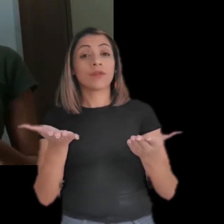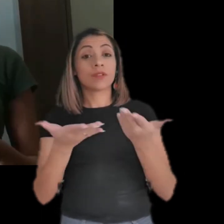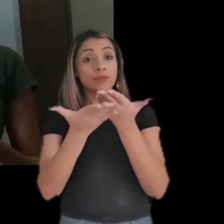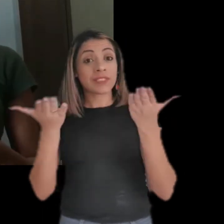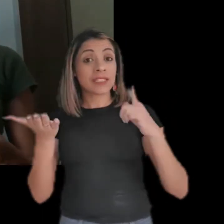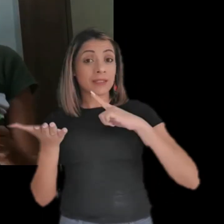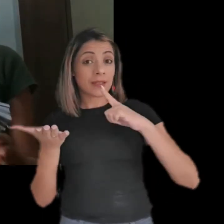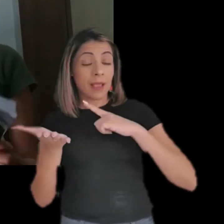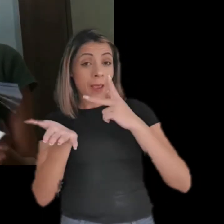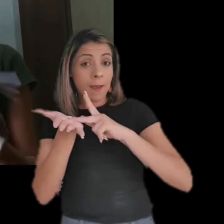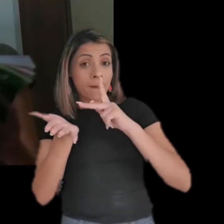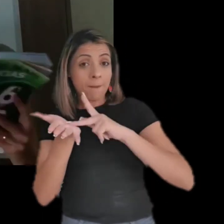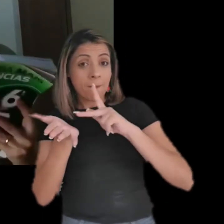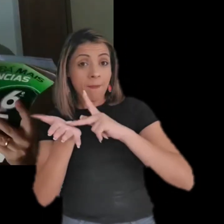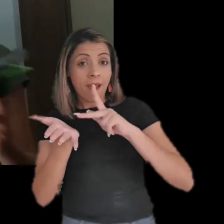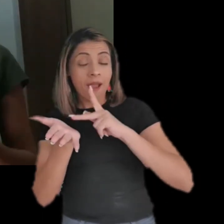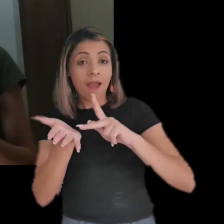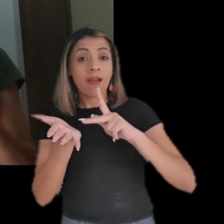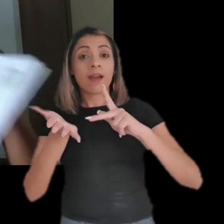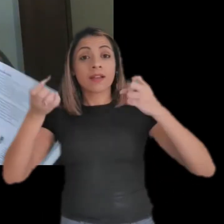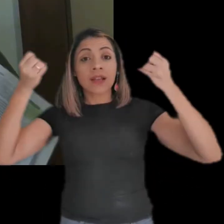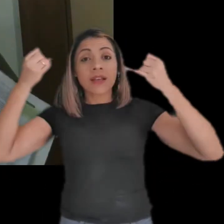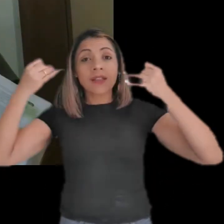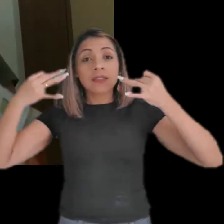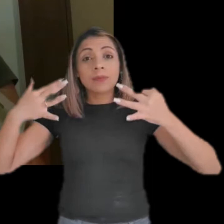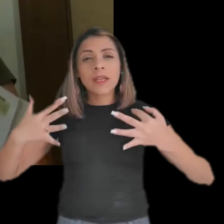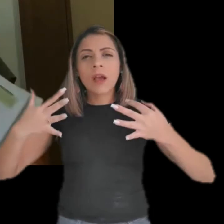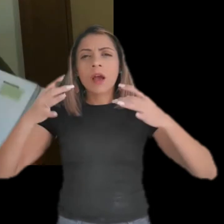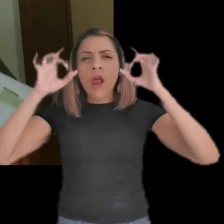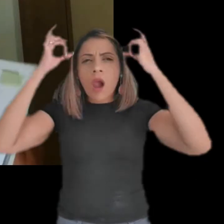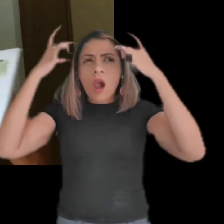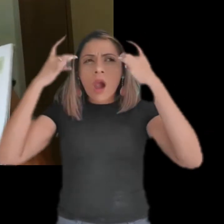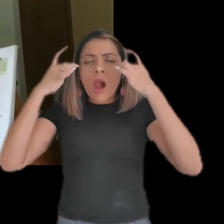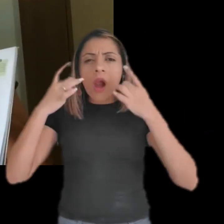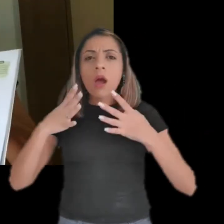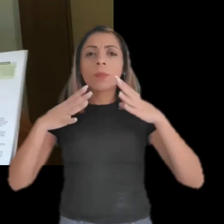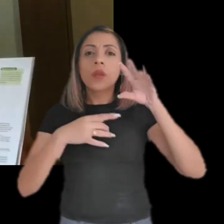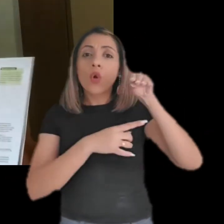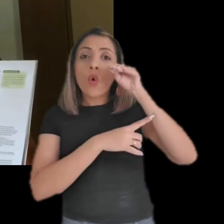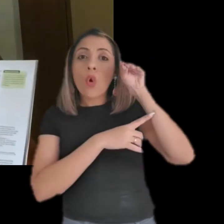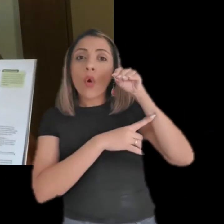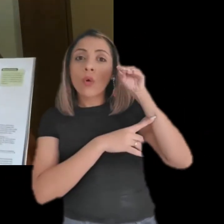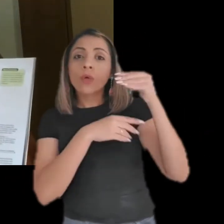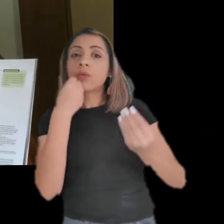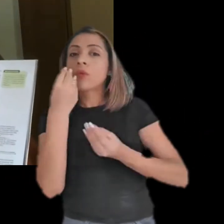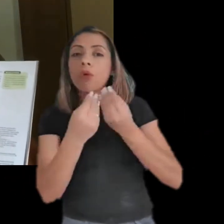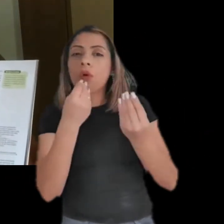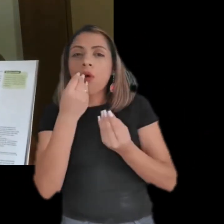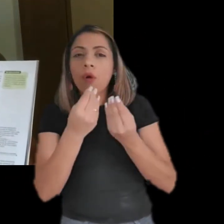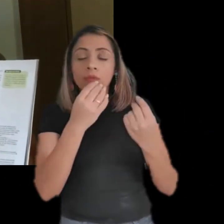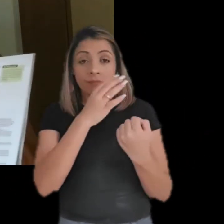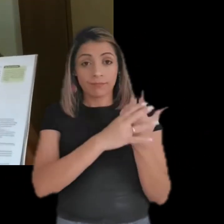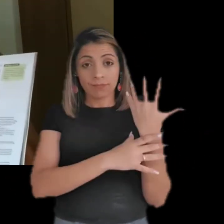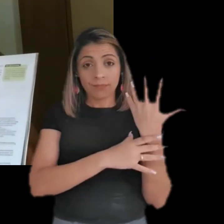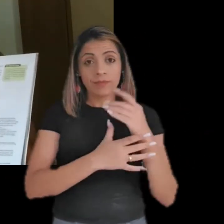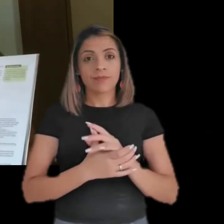página 182 e na 183, né, falando da estrutura do olho e de como é feita a formação da